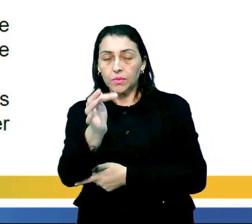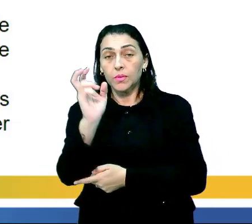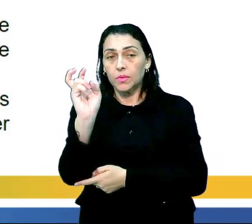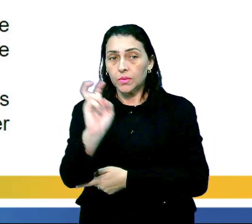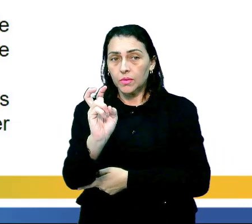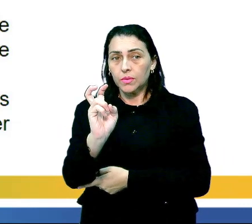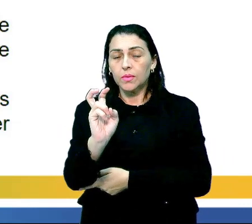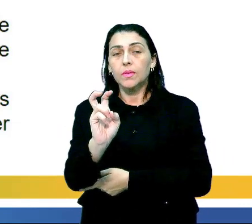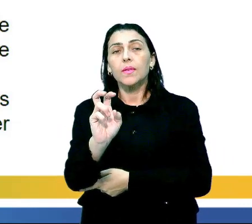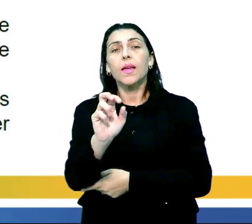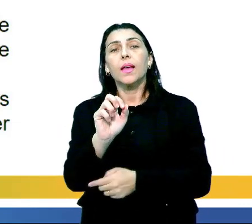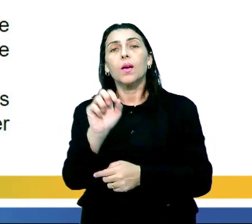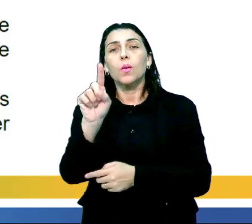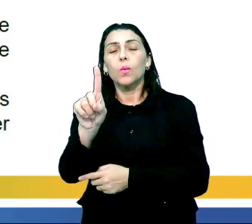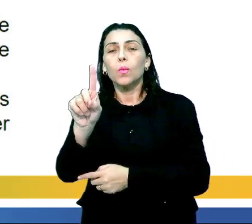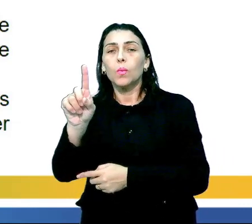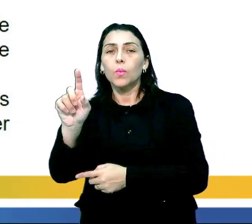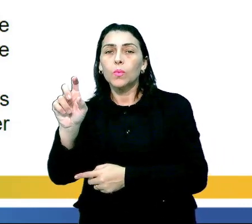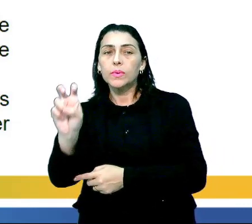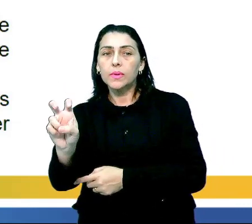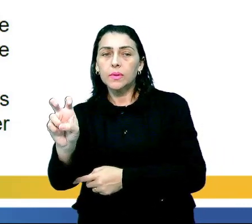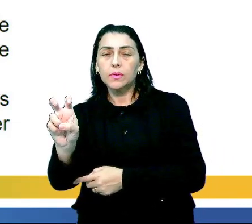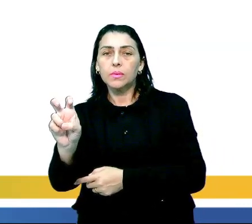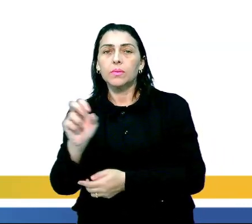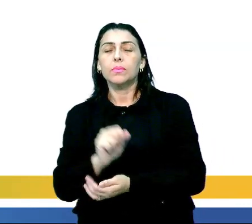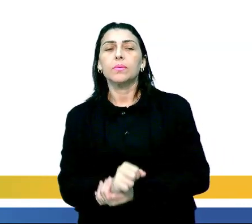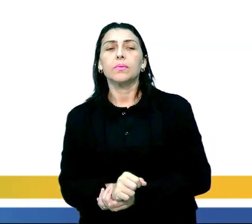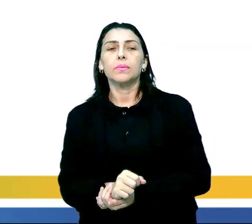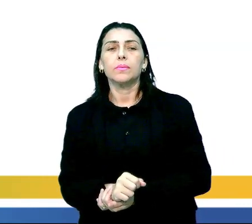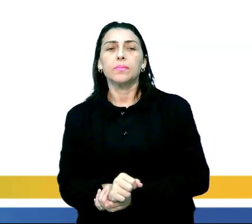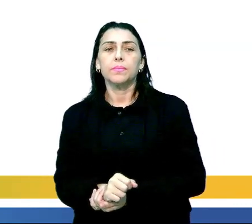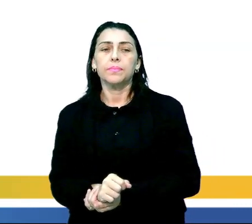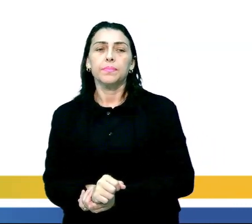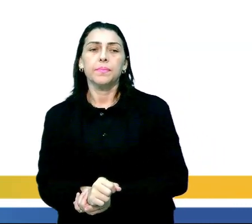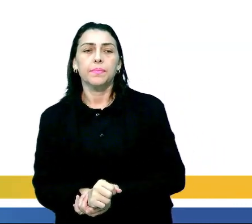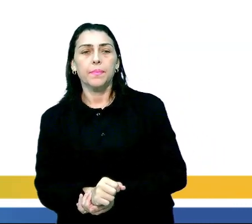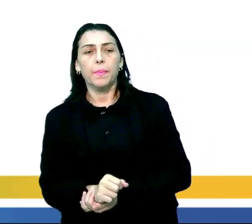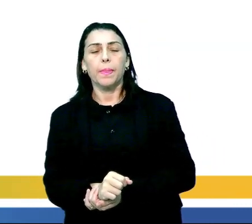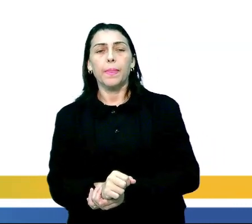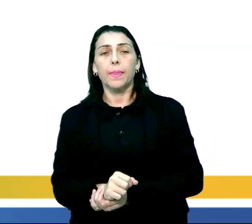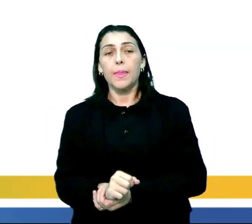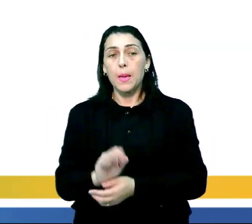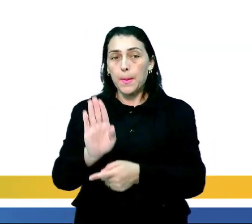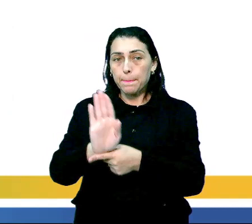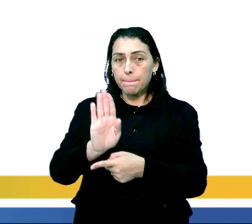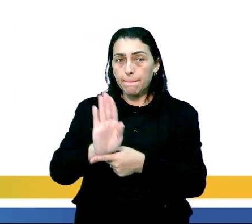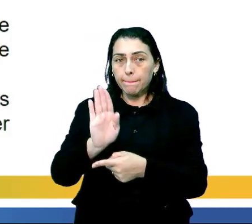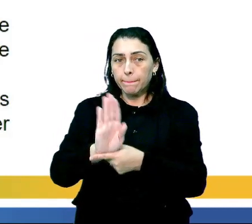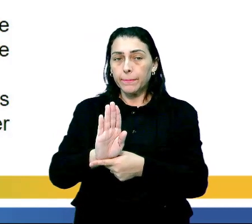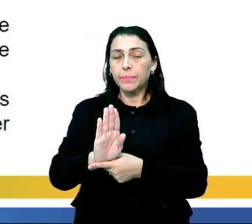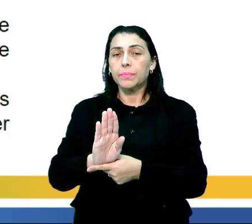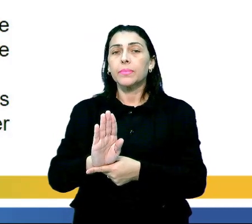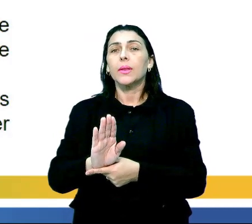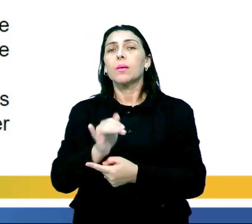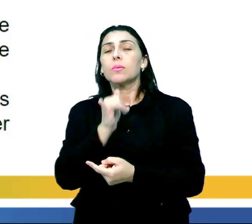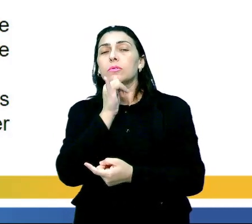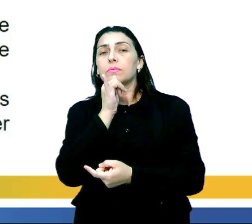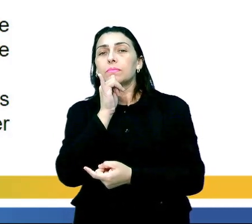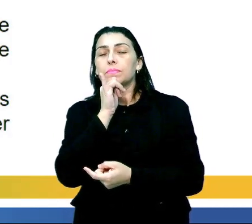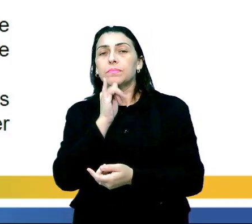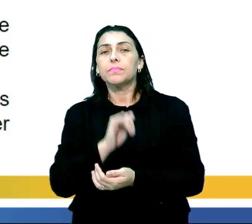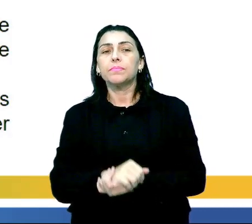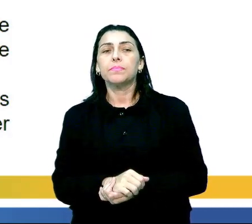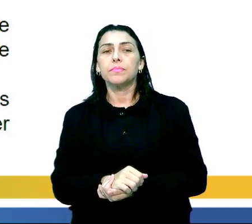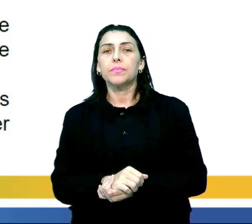número 5 faz referência ao desenvolvimento sustentável. Bem, letra B, quando a gente fala, por